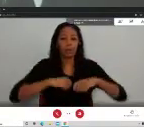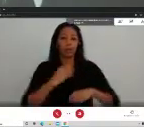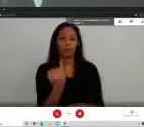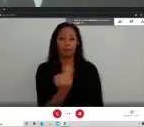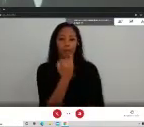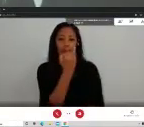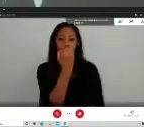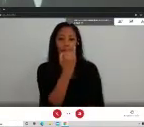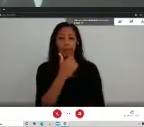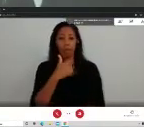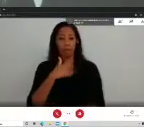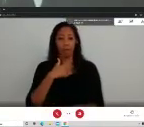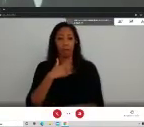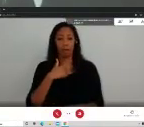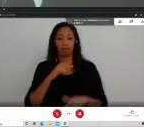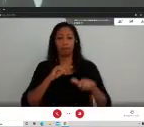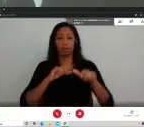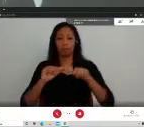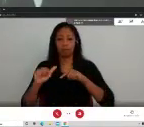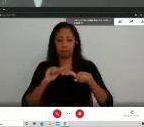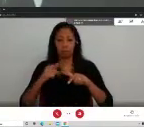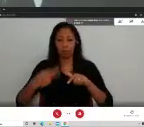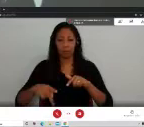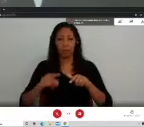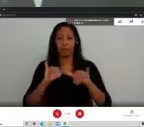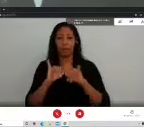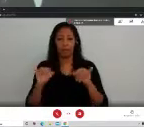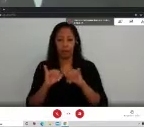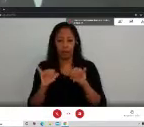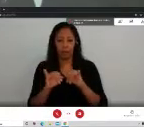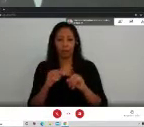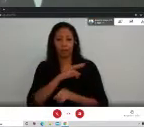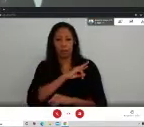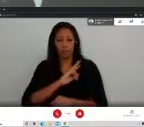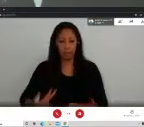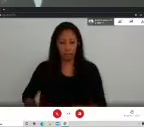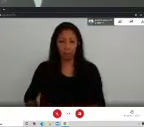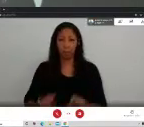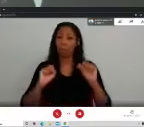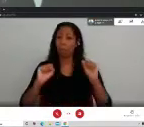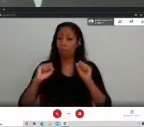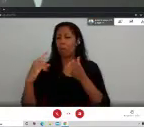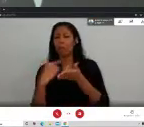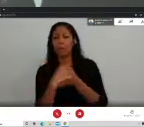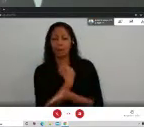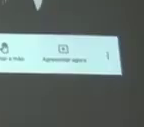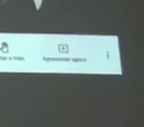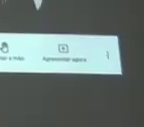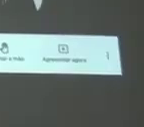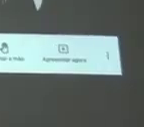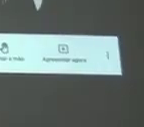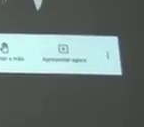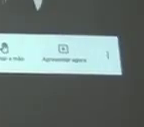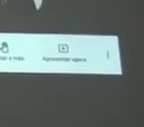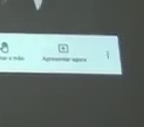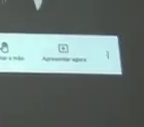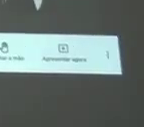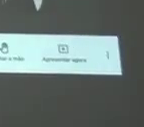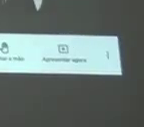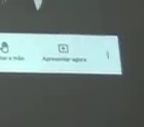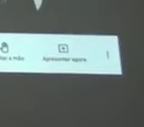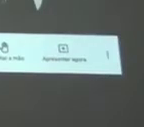missão de ser vereador. Alguém pode perguntar, vereador Gabriel César, você acha que a igreja é realmente uma atividade essencial